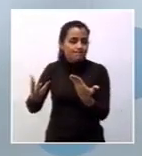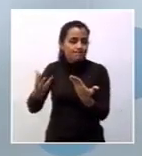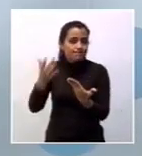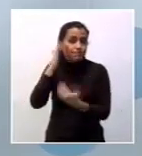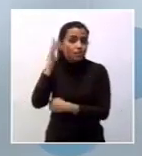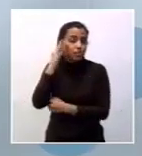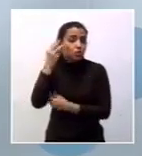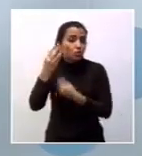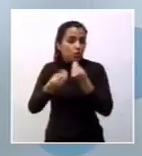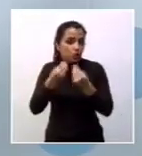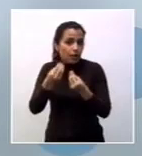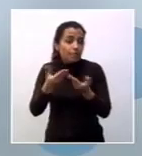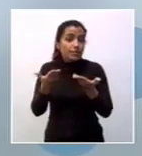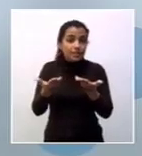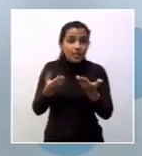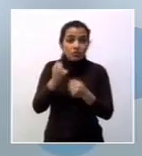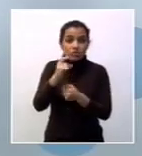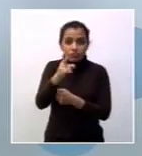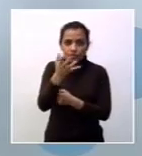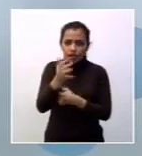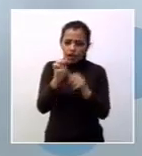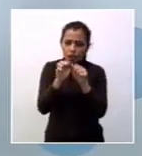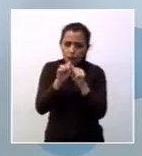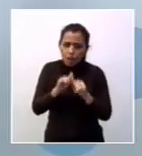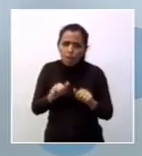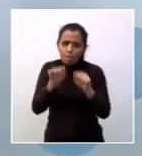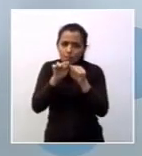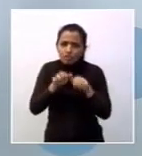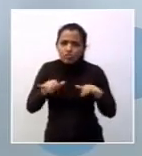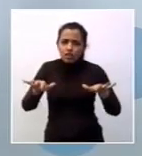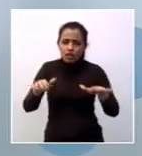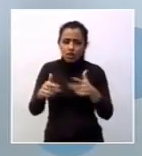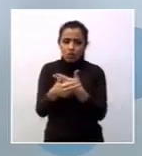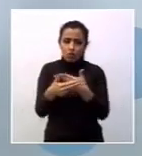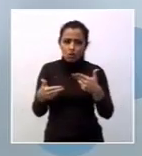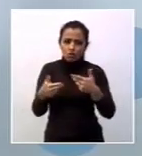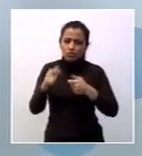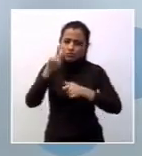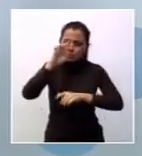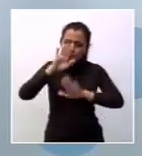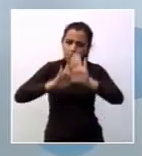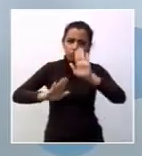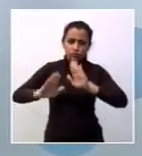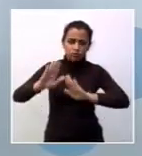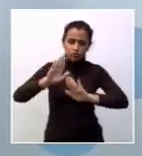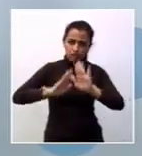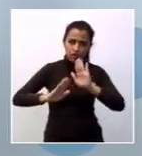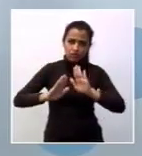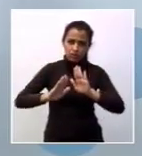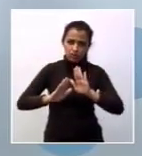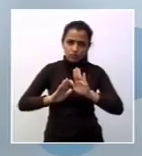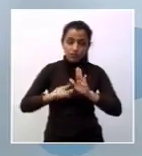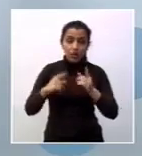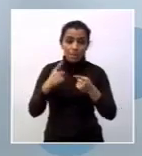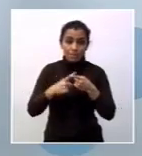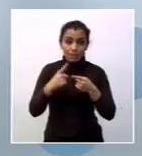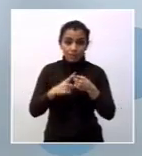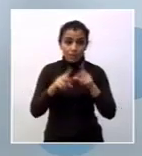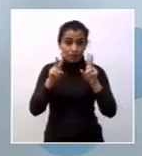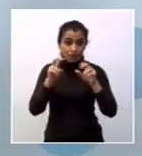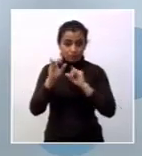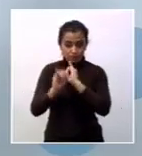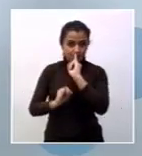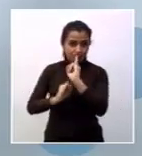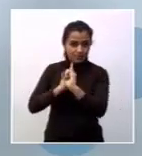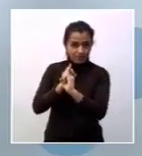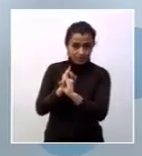cuidado. Principalmente hoje que a gente tem a internet, tá? Porque quando a gente fala sobre a internet, qualquer